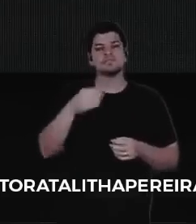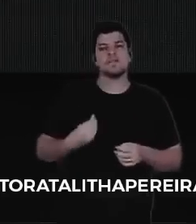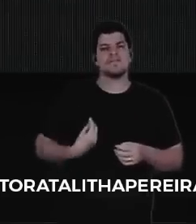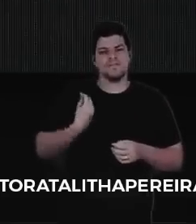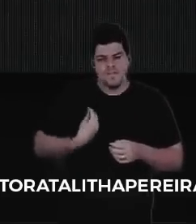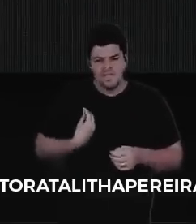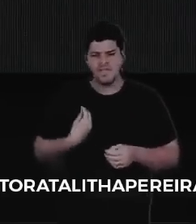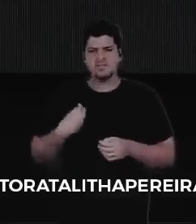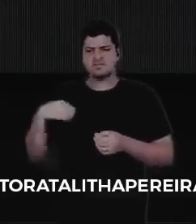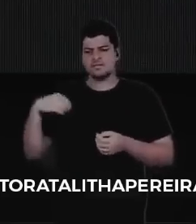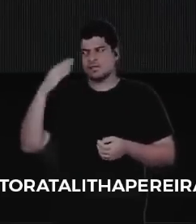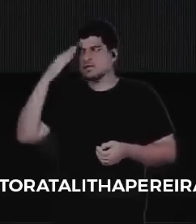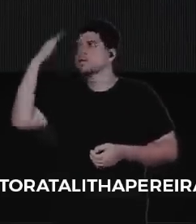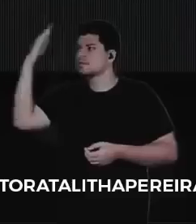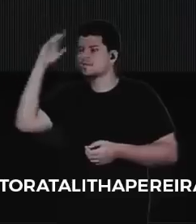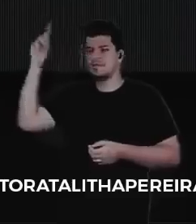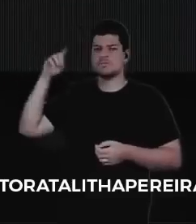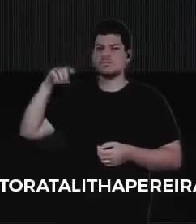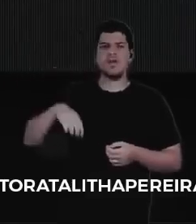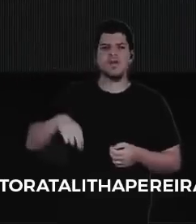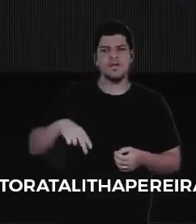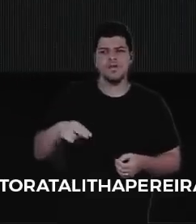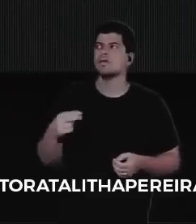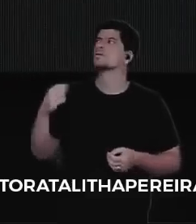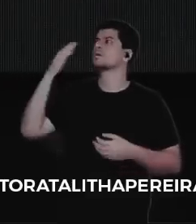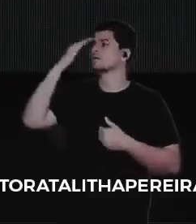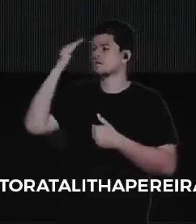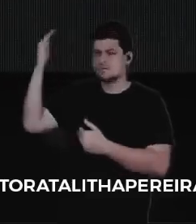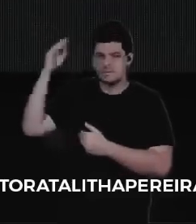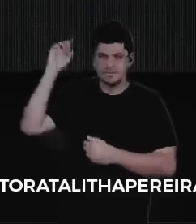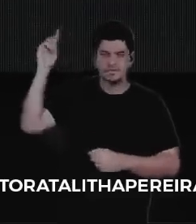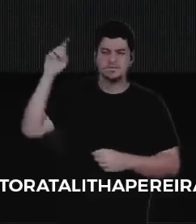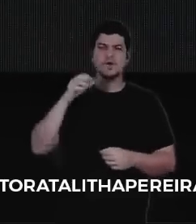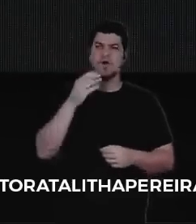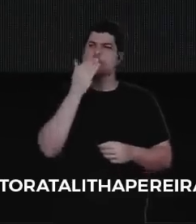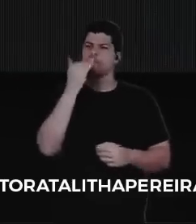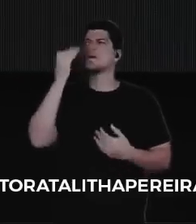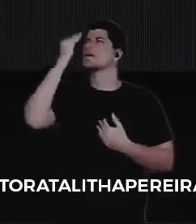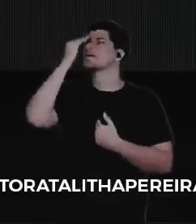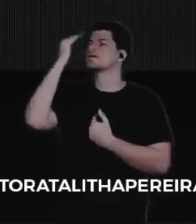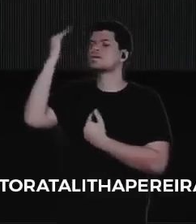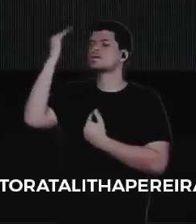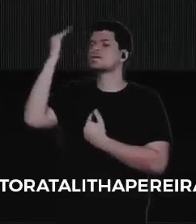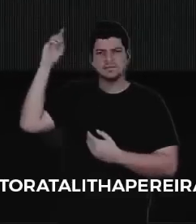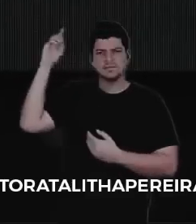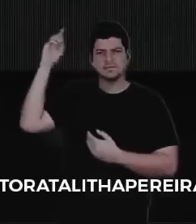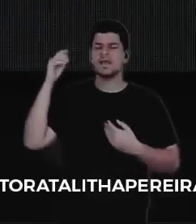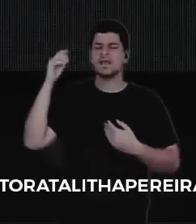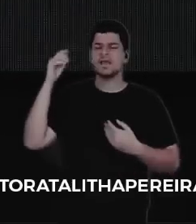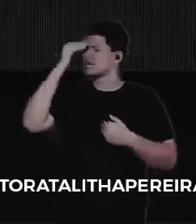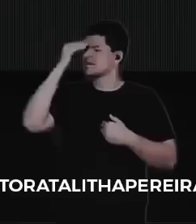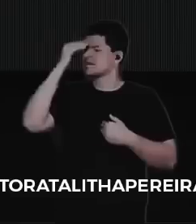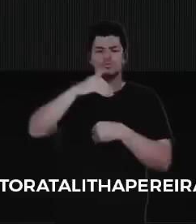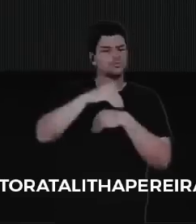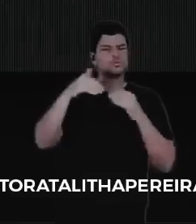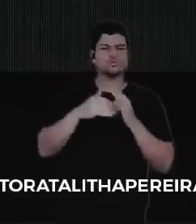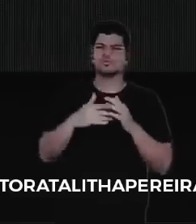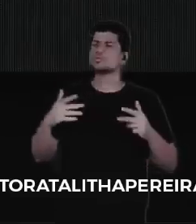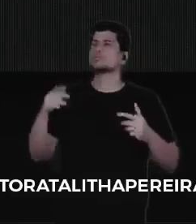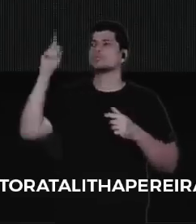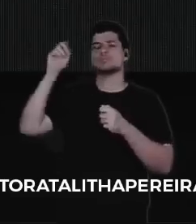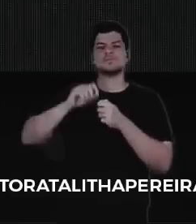Está comendo. Agradeça. Agradeça por tudo que Deus tem permitido.